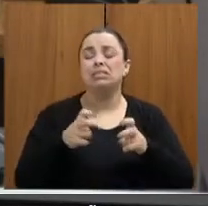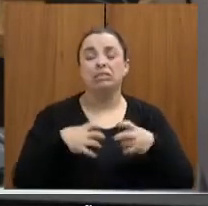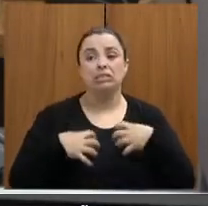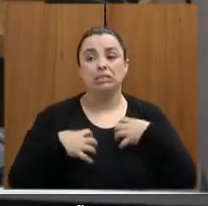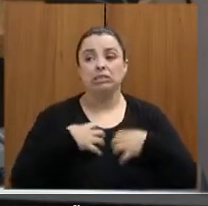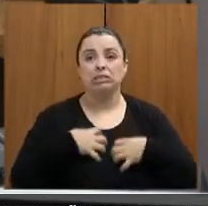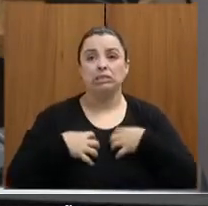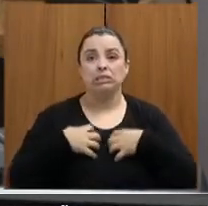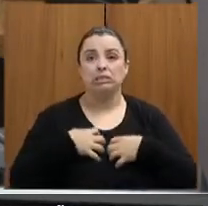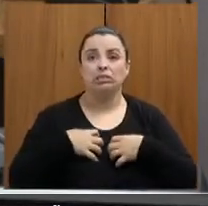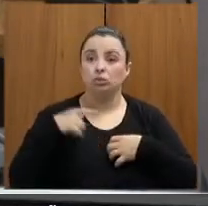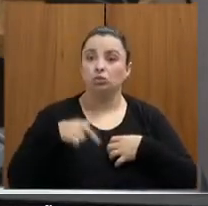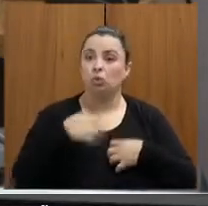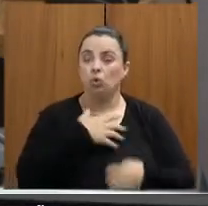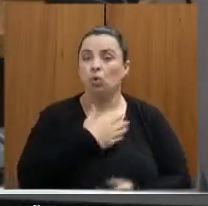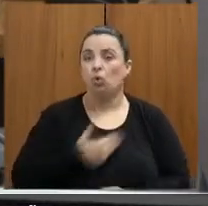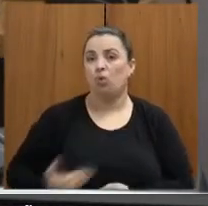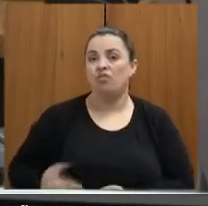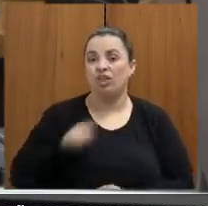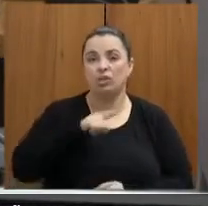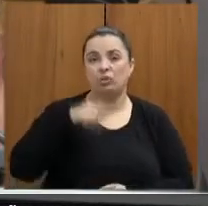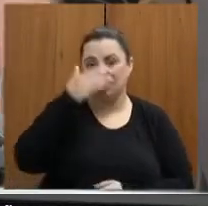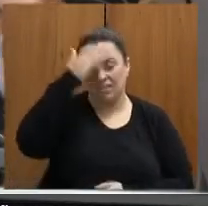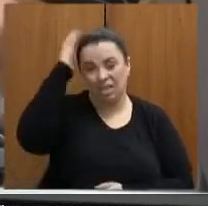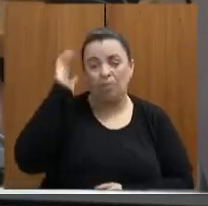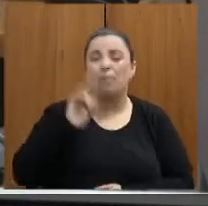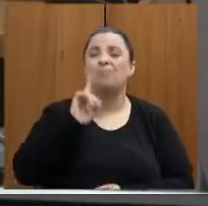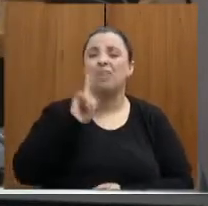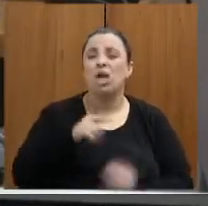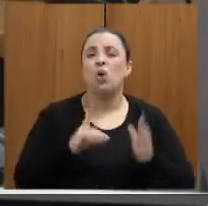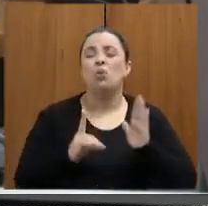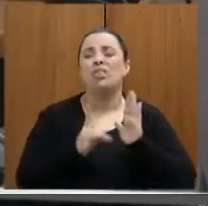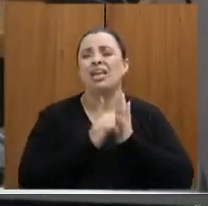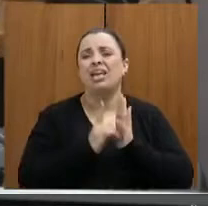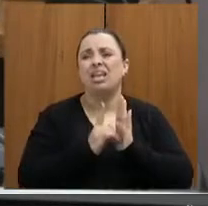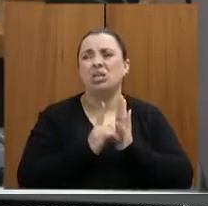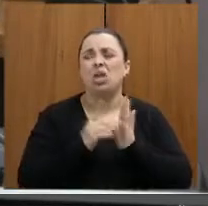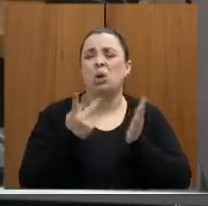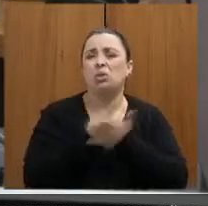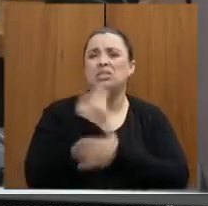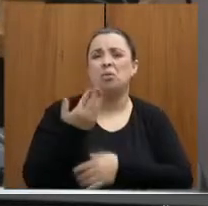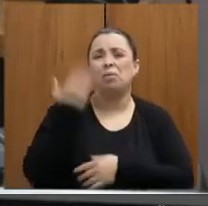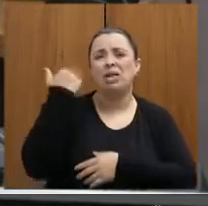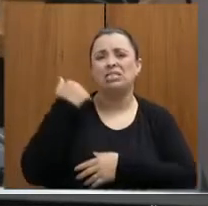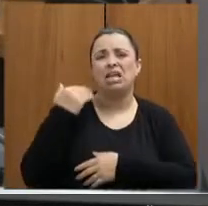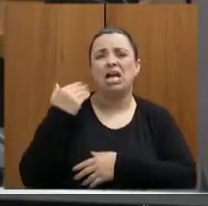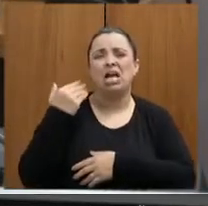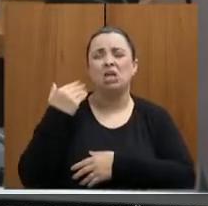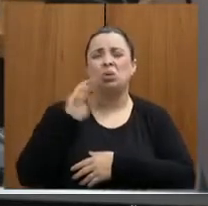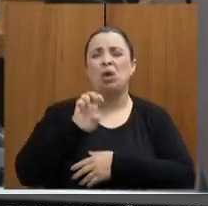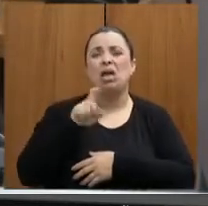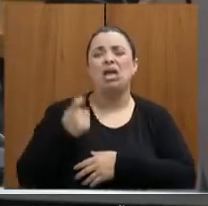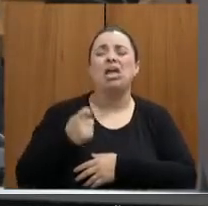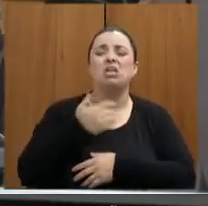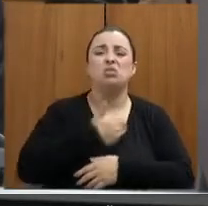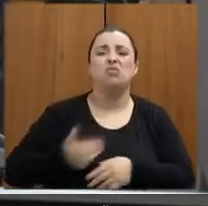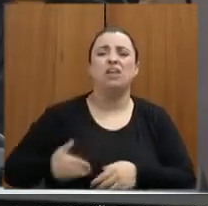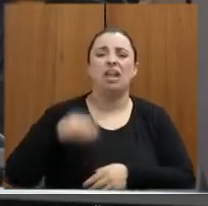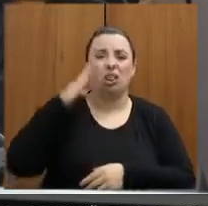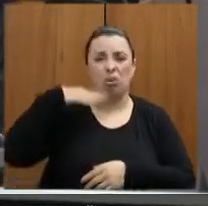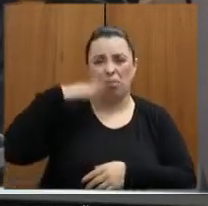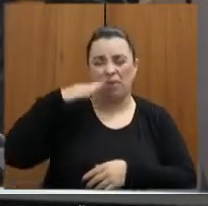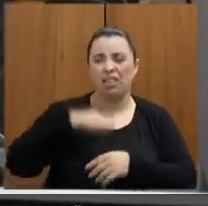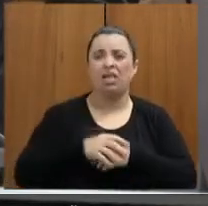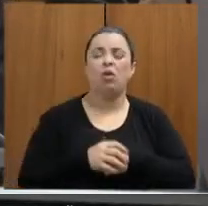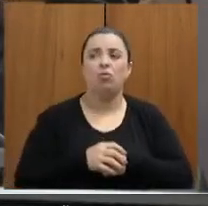Zema com relação a um decreto que veio da era do Pimentel ainda e como as pessoas não sei se é de